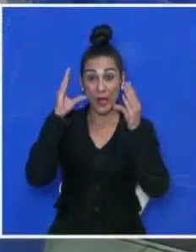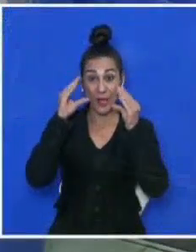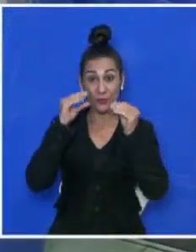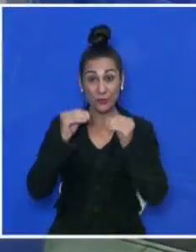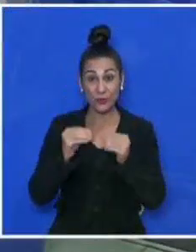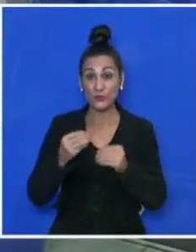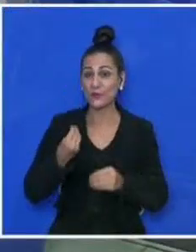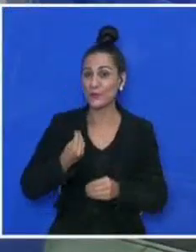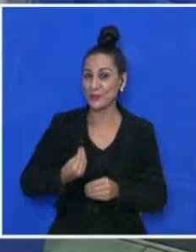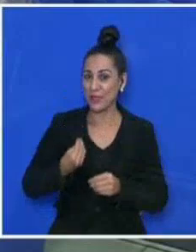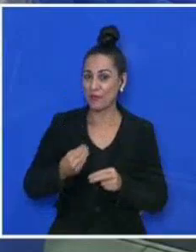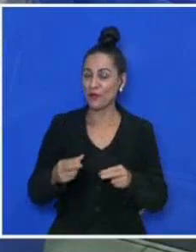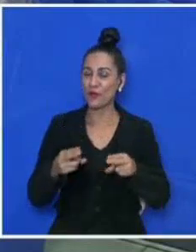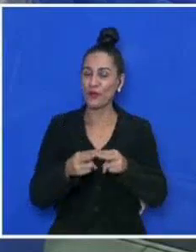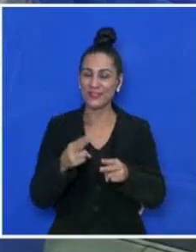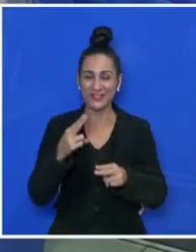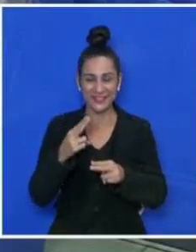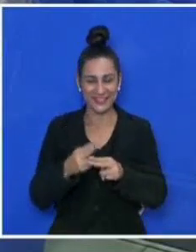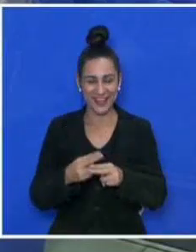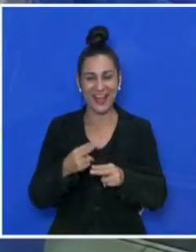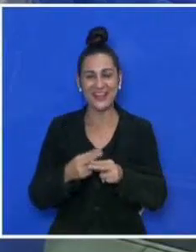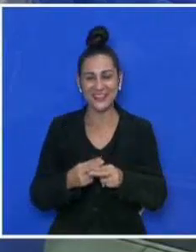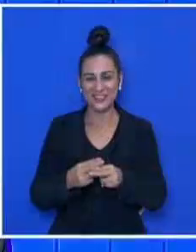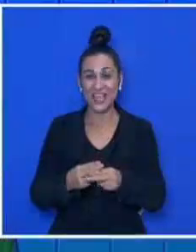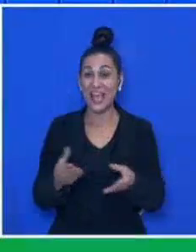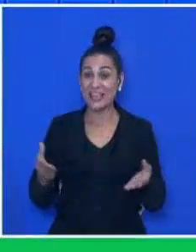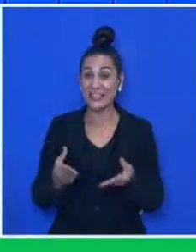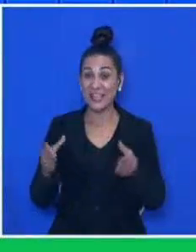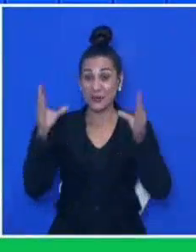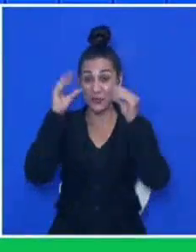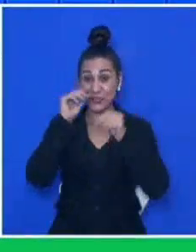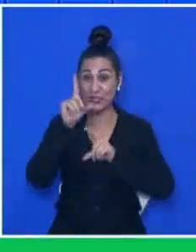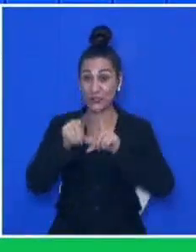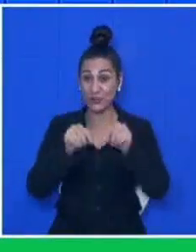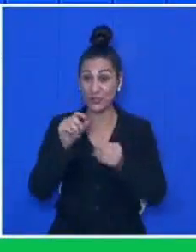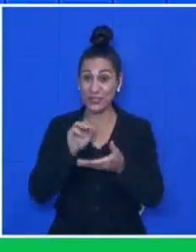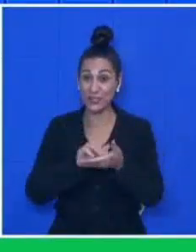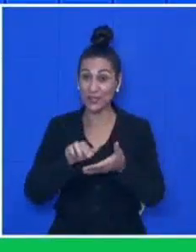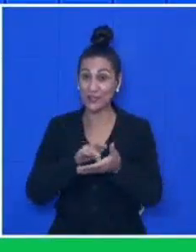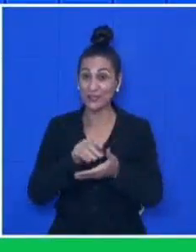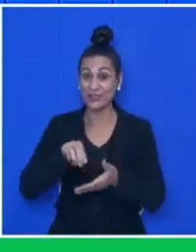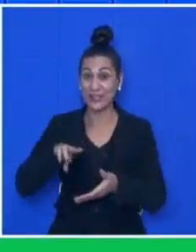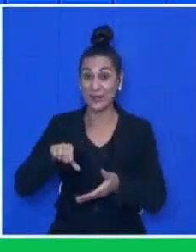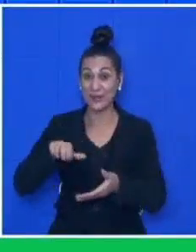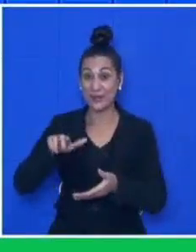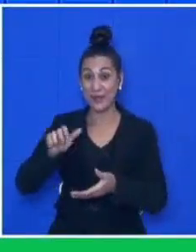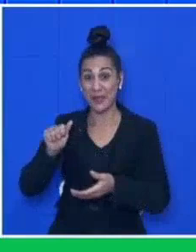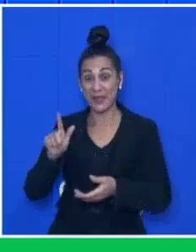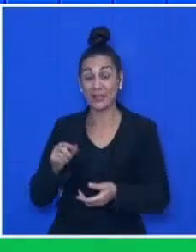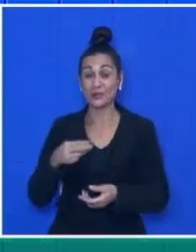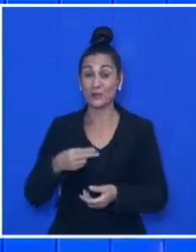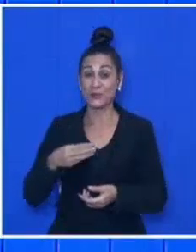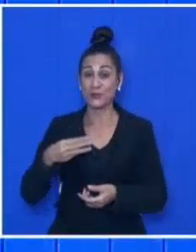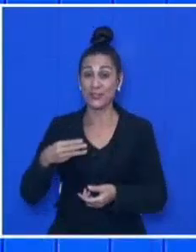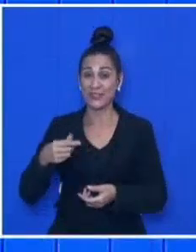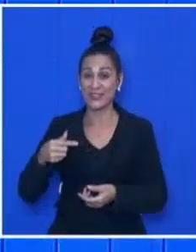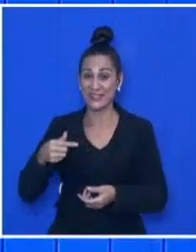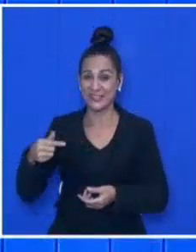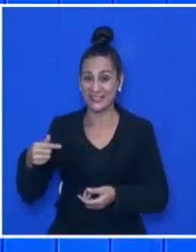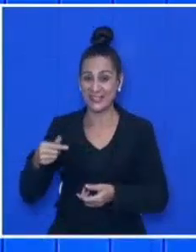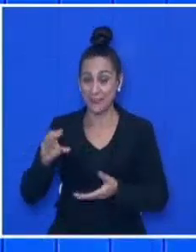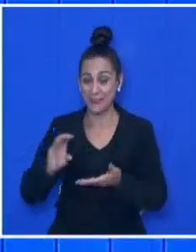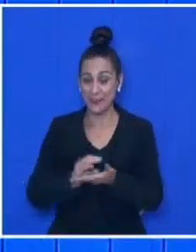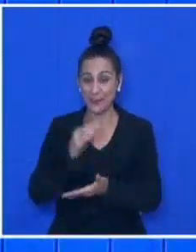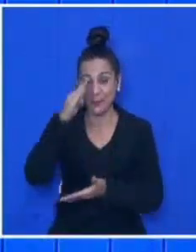Boa noite, falamos ao vivo do espaço Loterias Caixa. Essa noite tem sorteio da Mega Sena, concurso